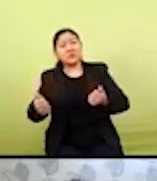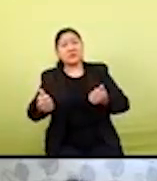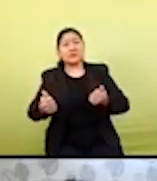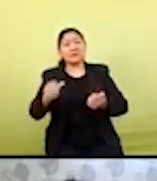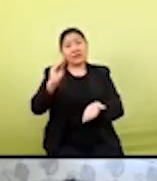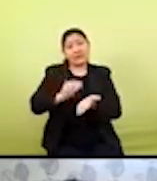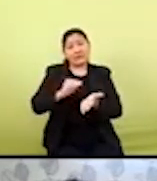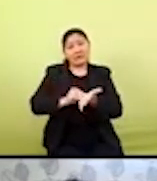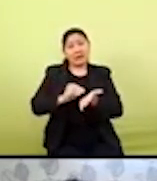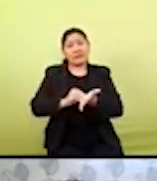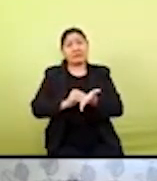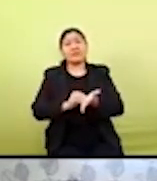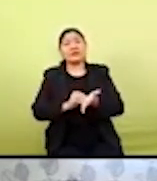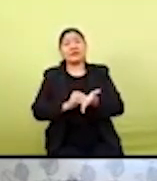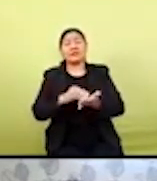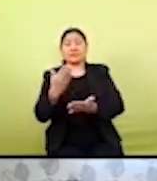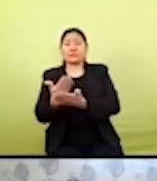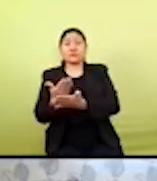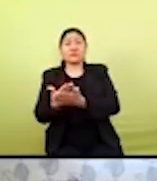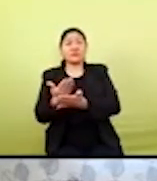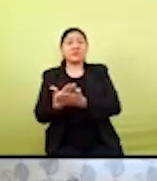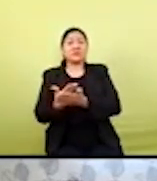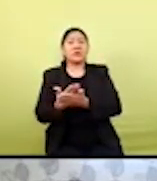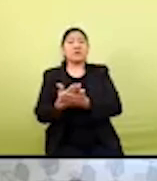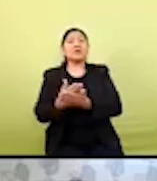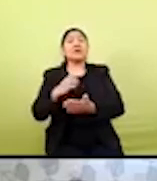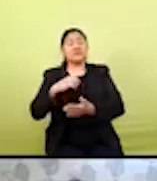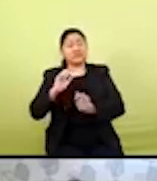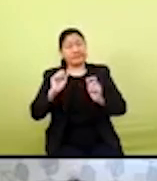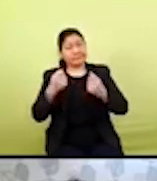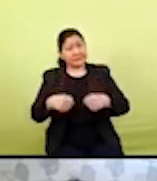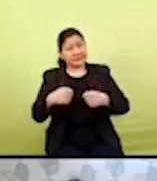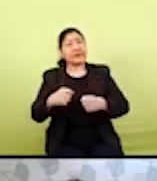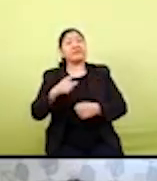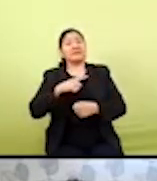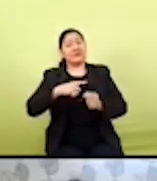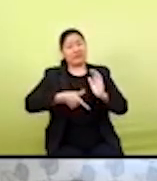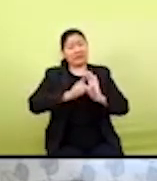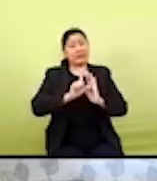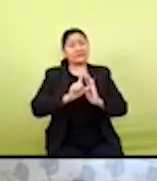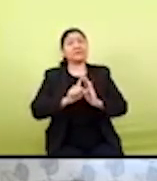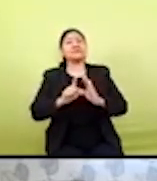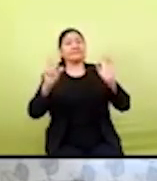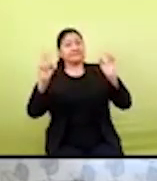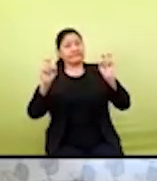para os nossos estudos, né, já deveria estar superado, que é a violência contra a mulher.